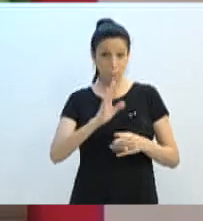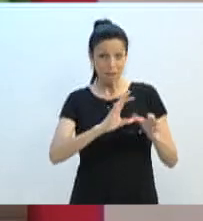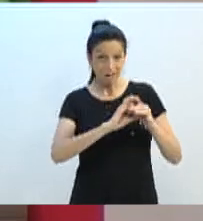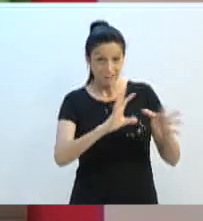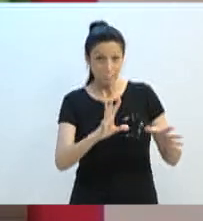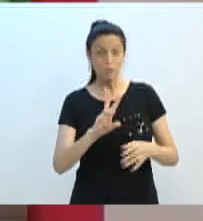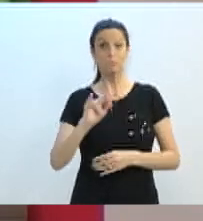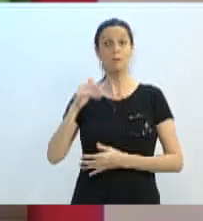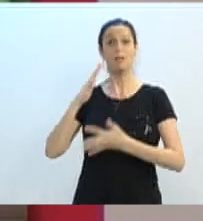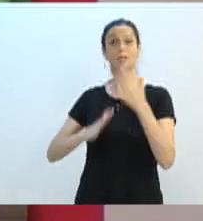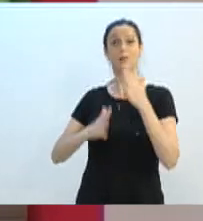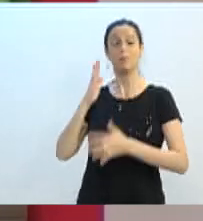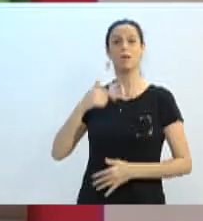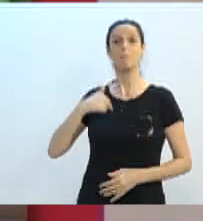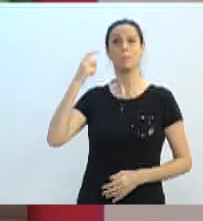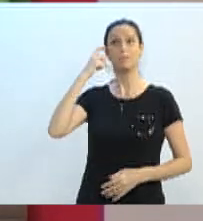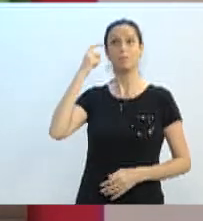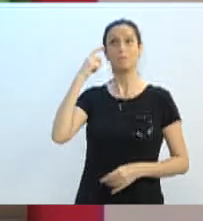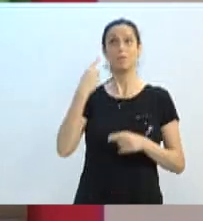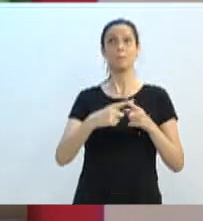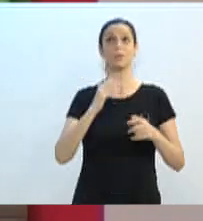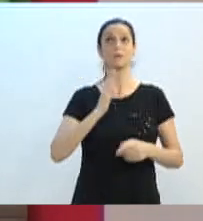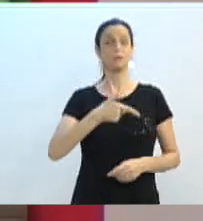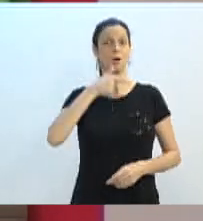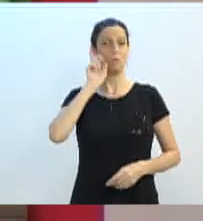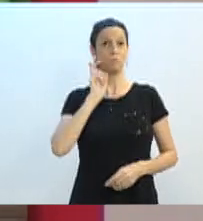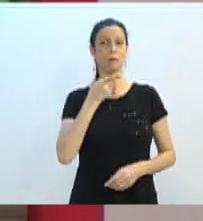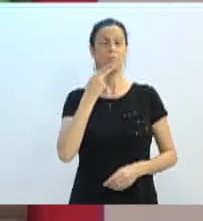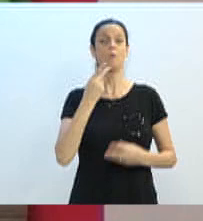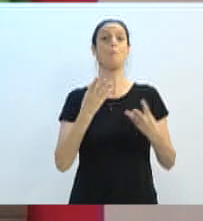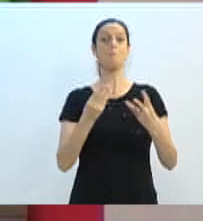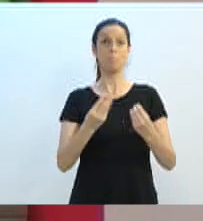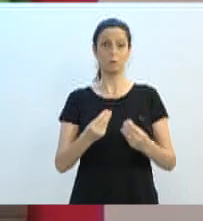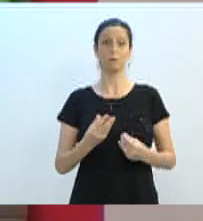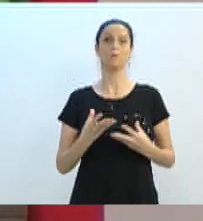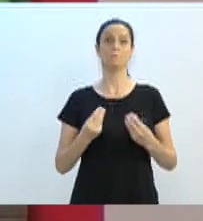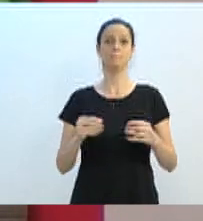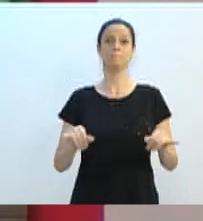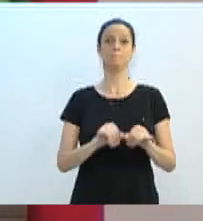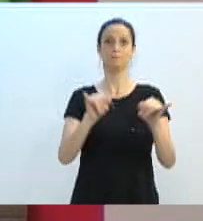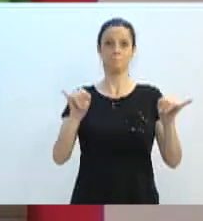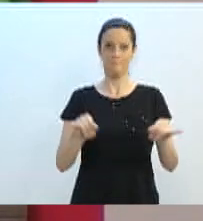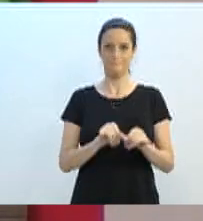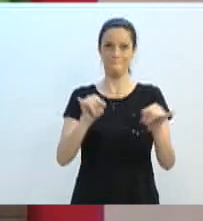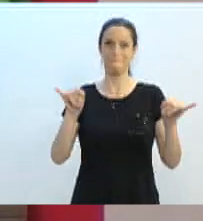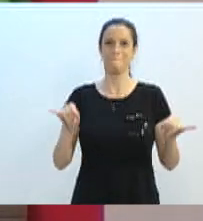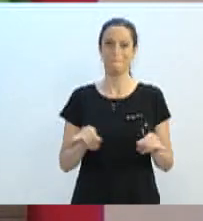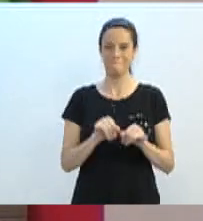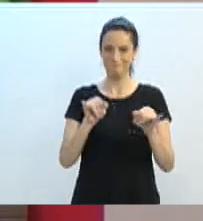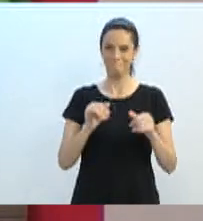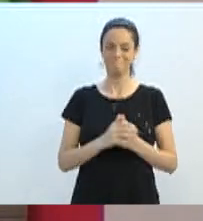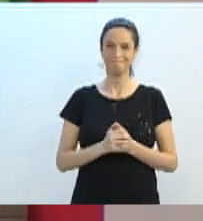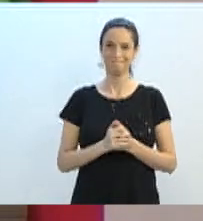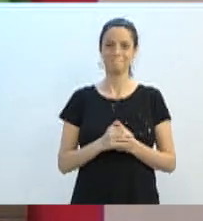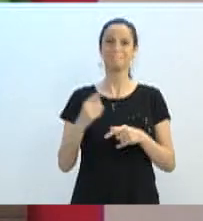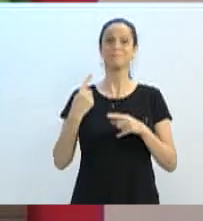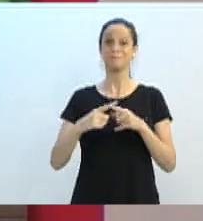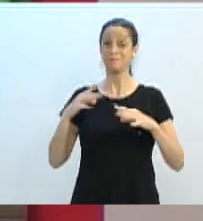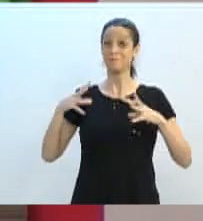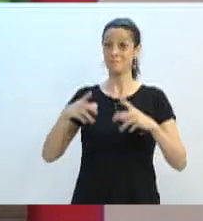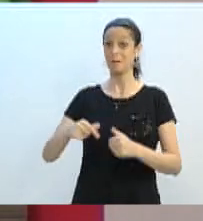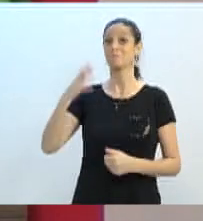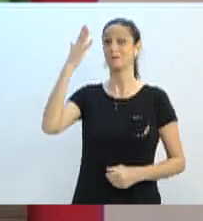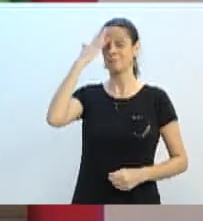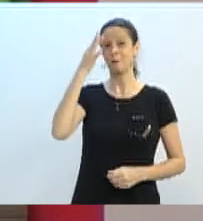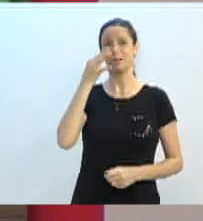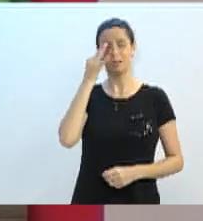raciocínio. Ontem, aliás, o senhor falou bastante, e bastante besteira. Porque todo mundo aqui sabe a realidade, o